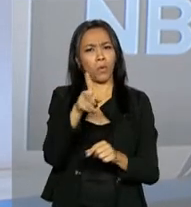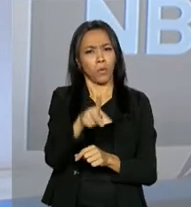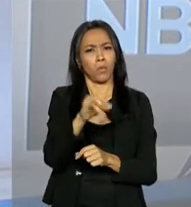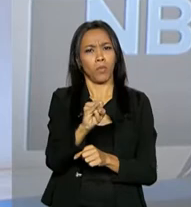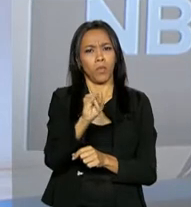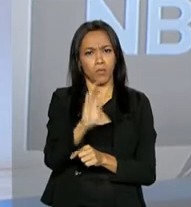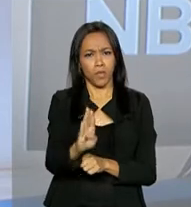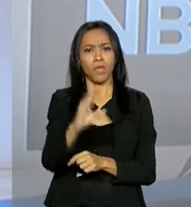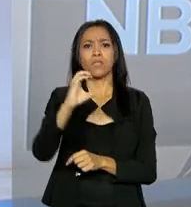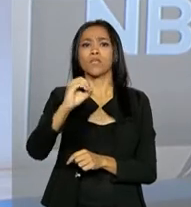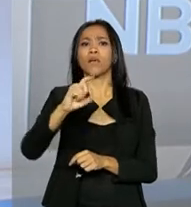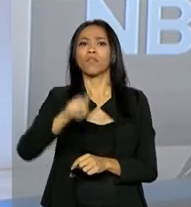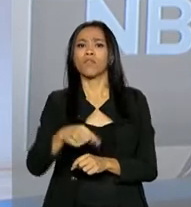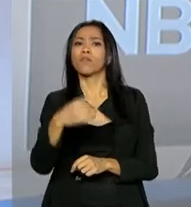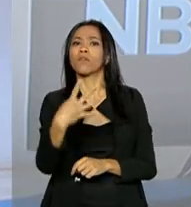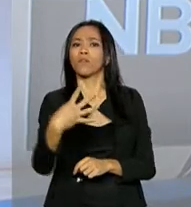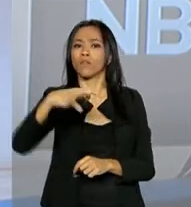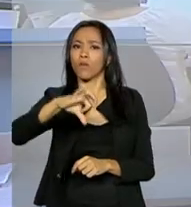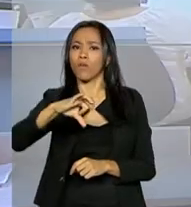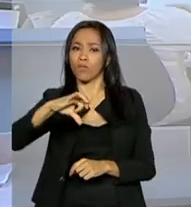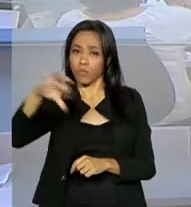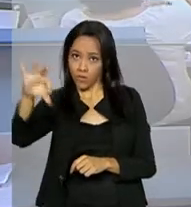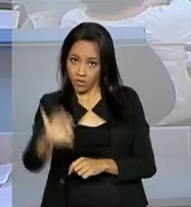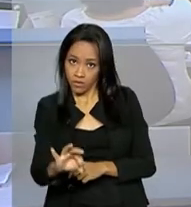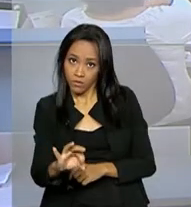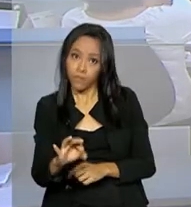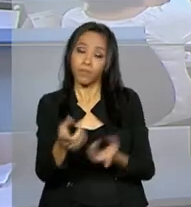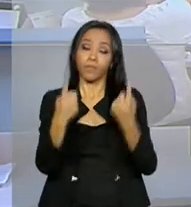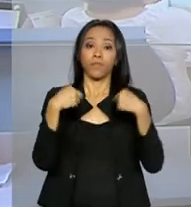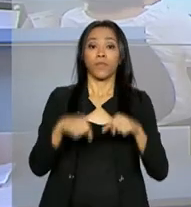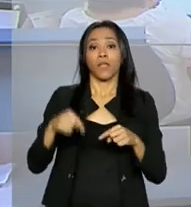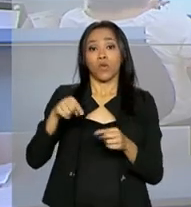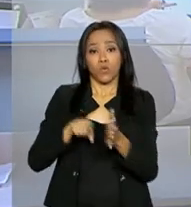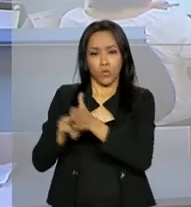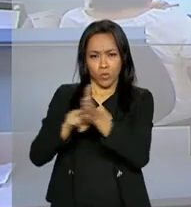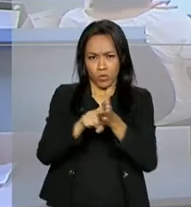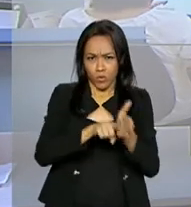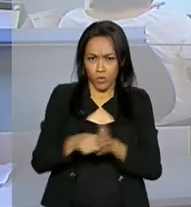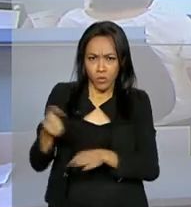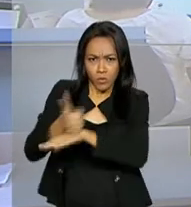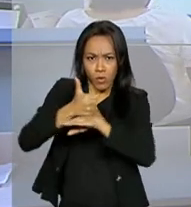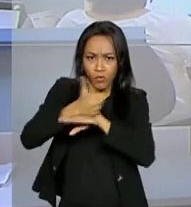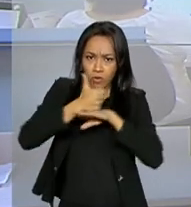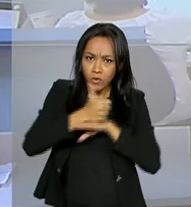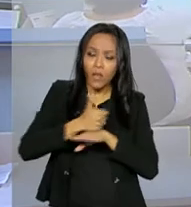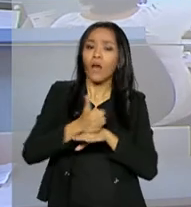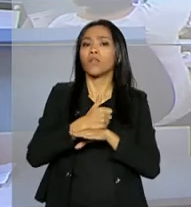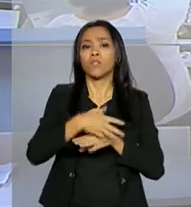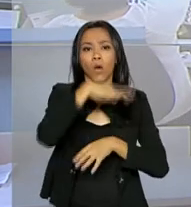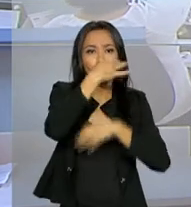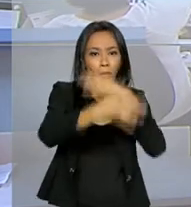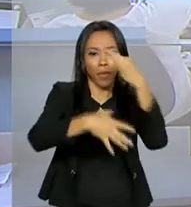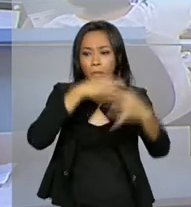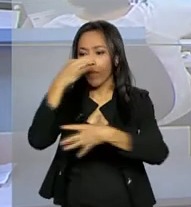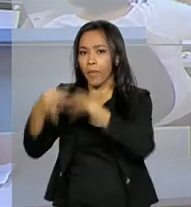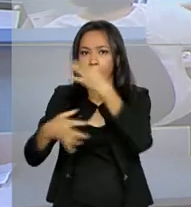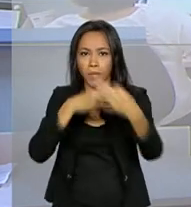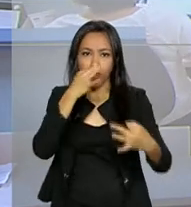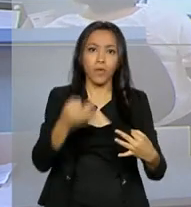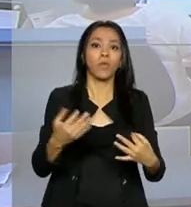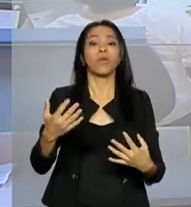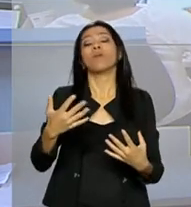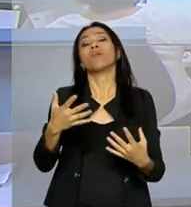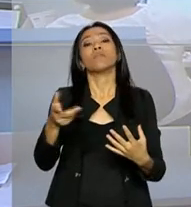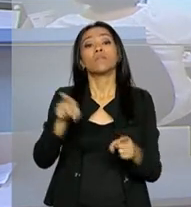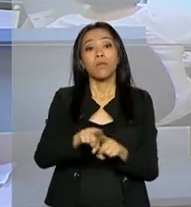em 0,49 por cento os analistas do mercado financeiro ouvidos pelo banco central também